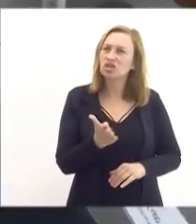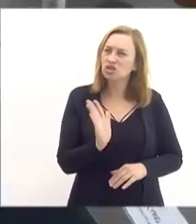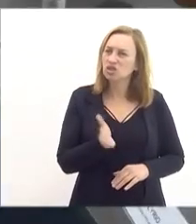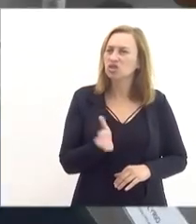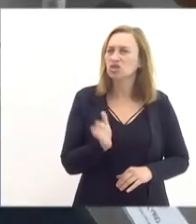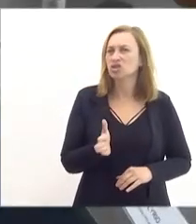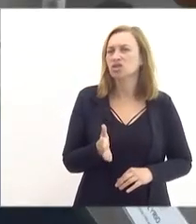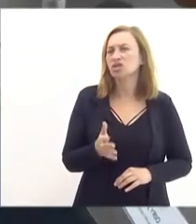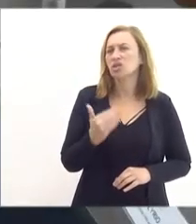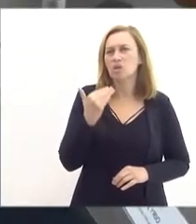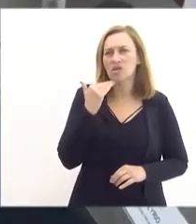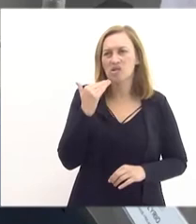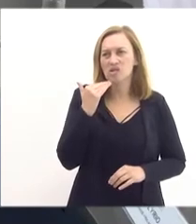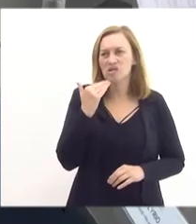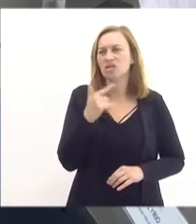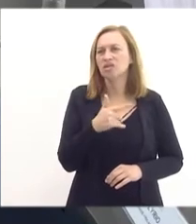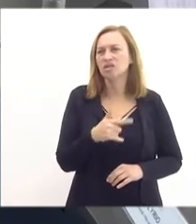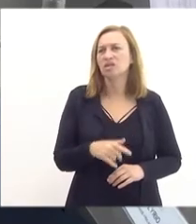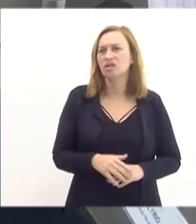a deficiência